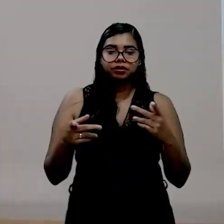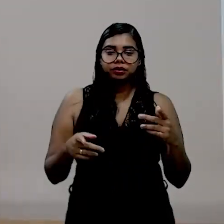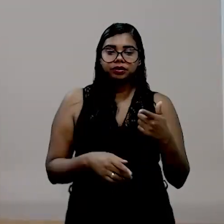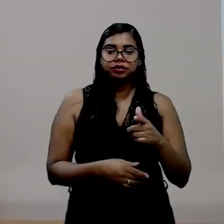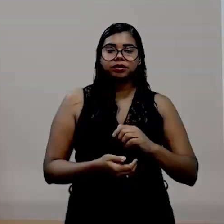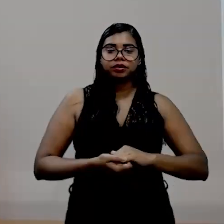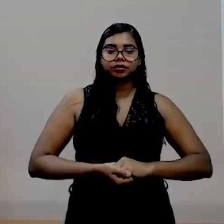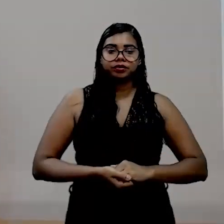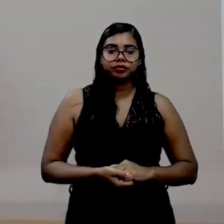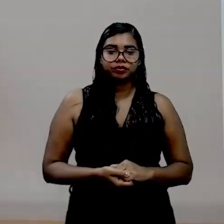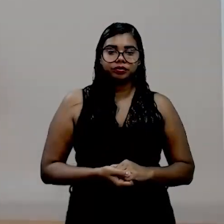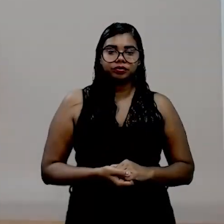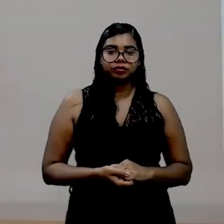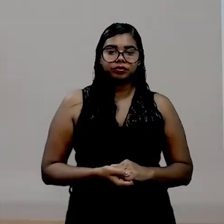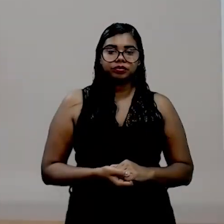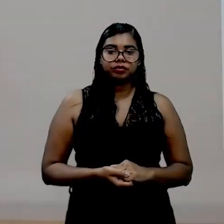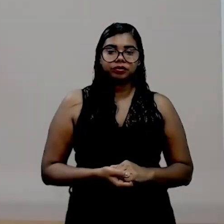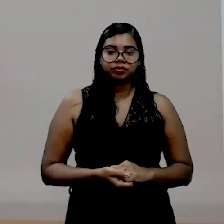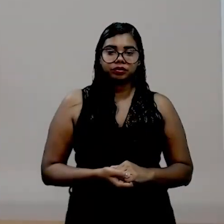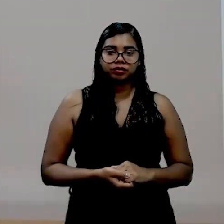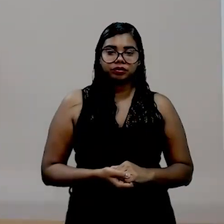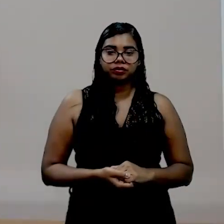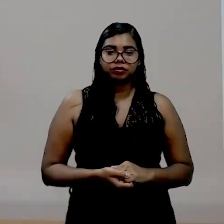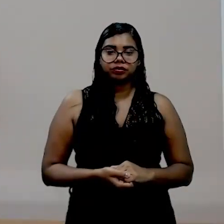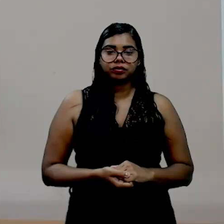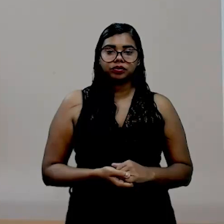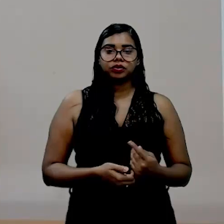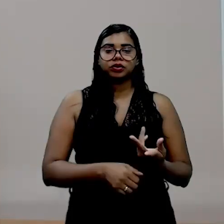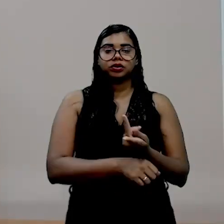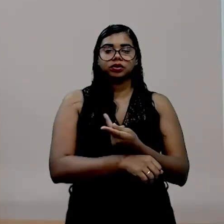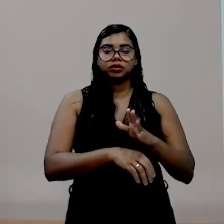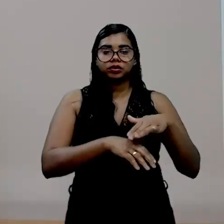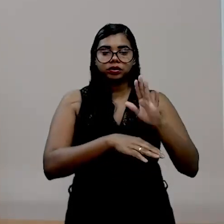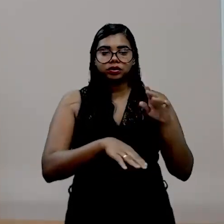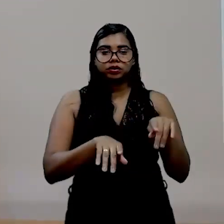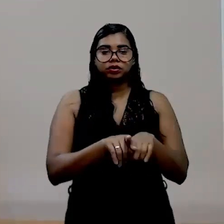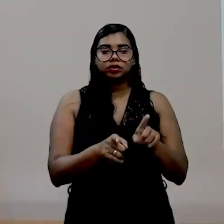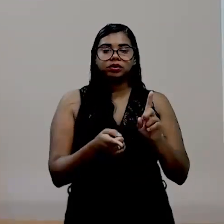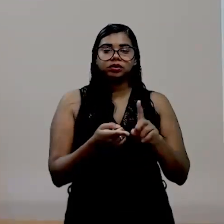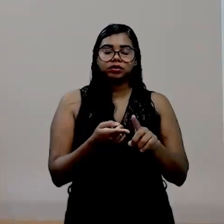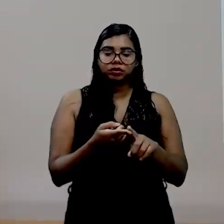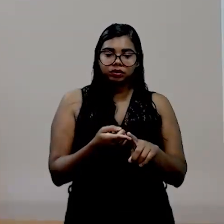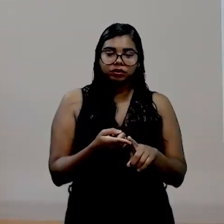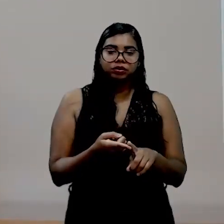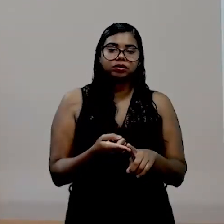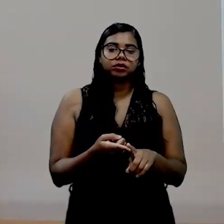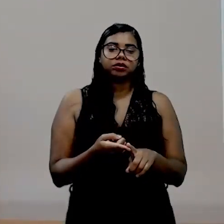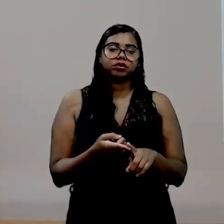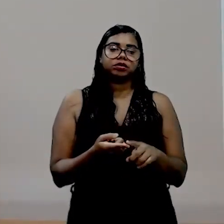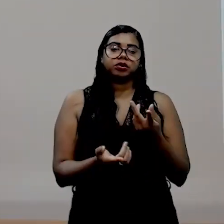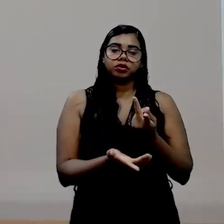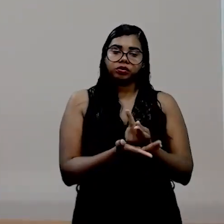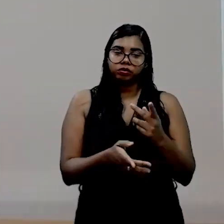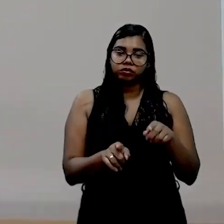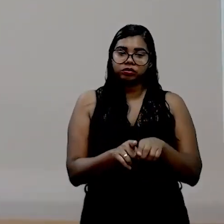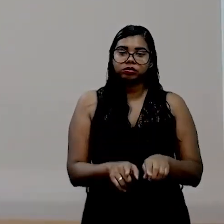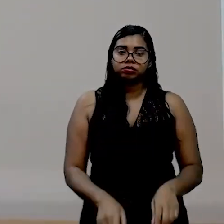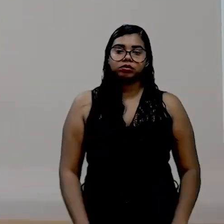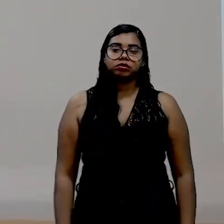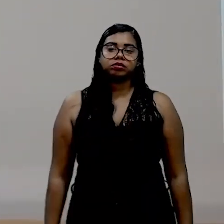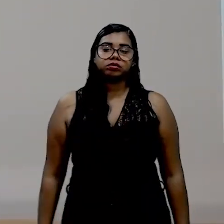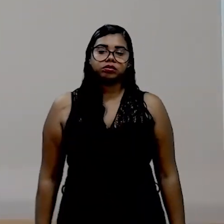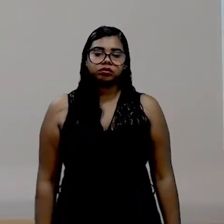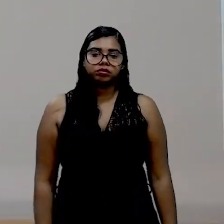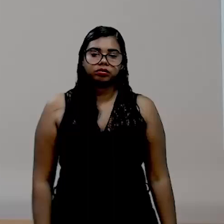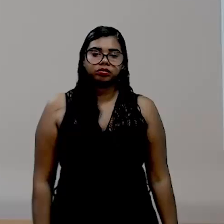ali. Aí o cara vai com a agulhinha e procura mais naquele local onde a ressonância apontou. Então ela serve como... Então